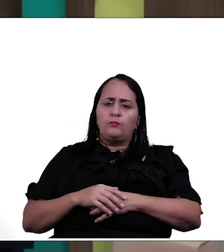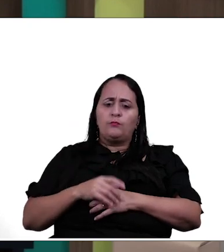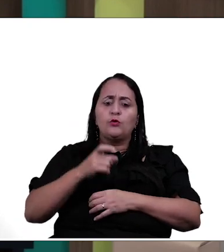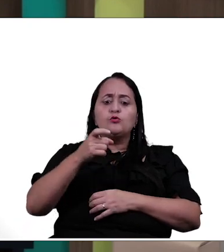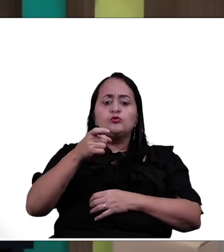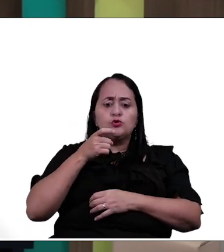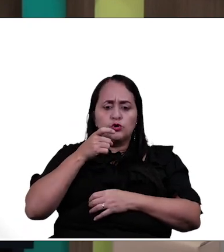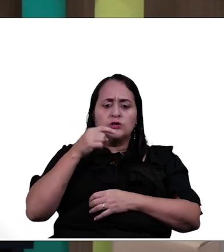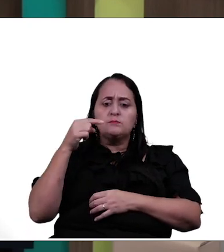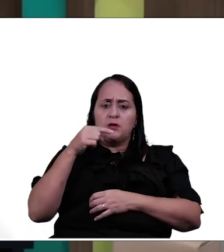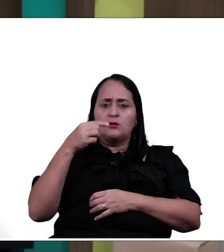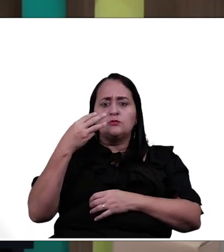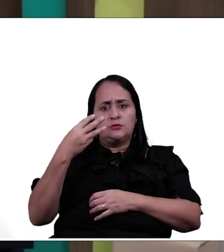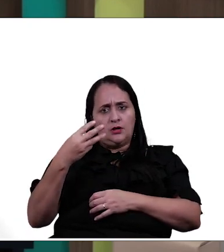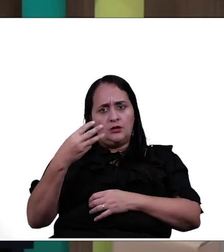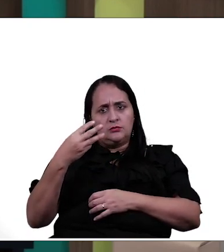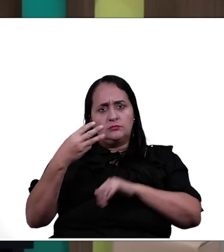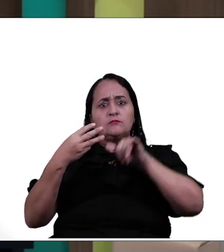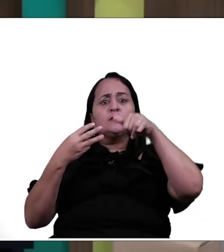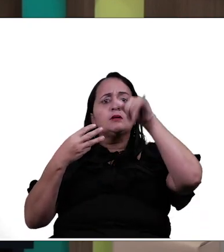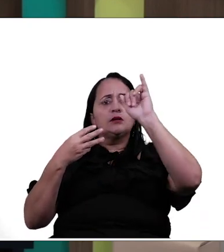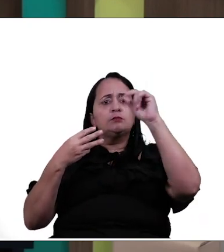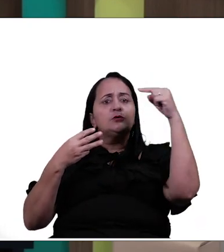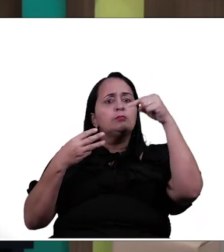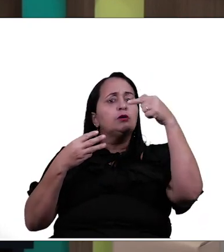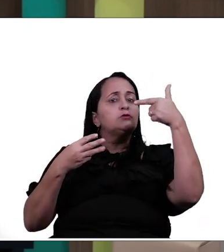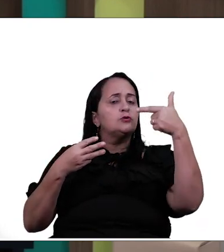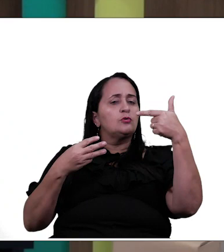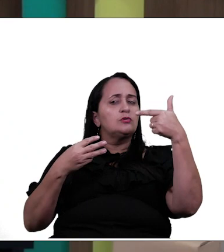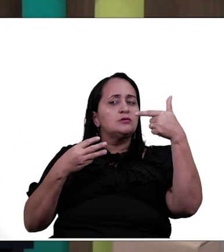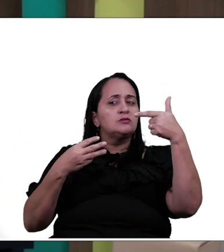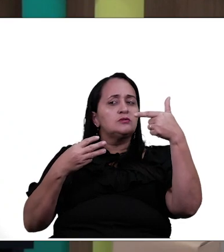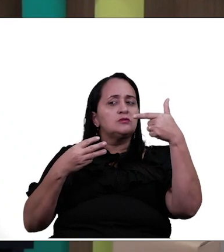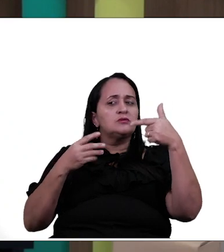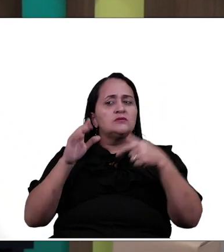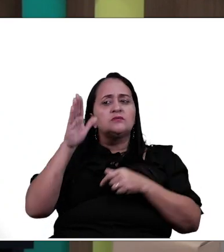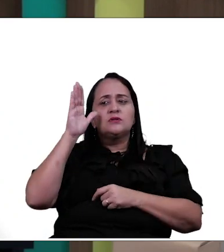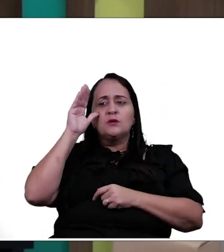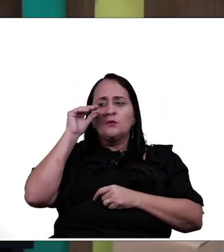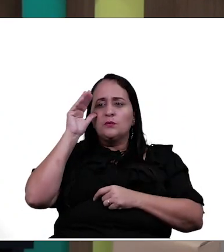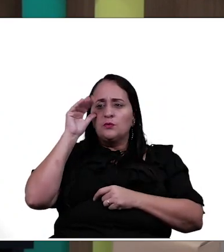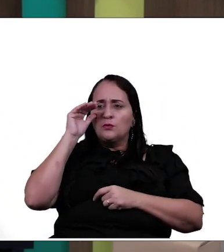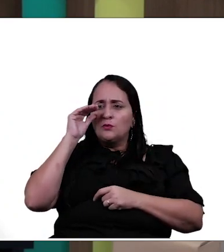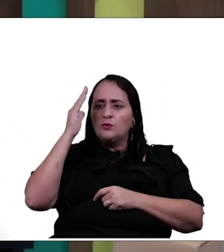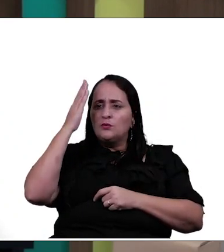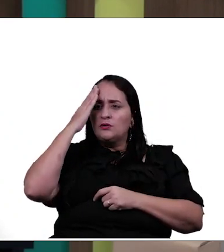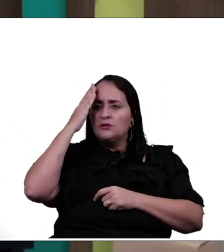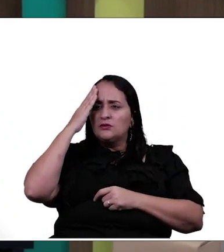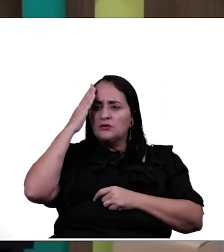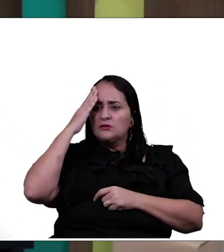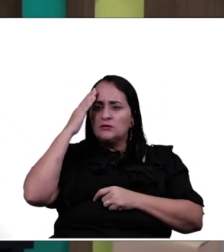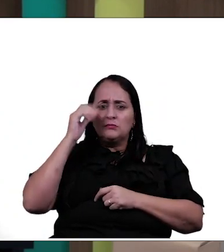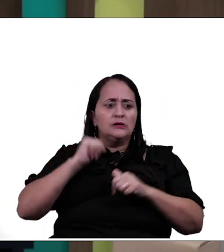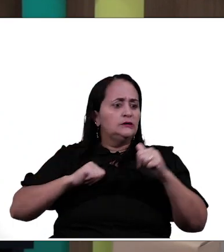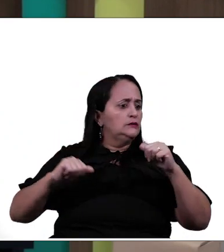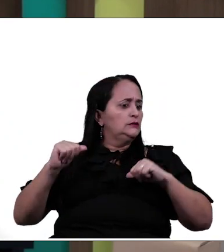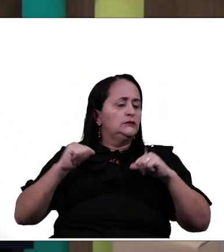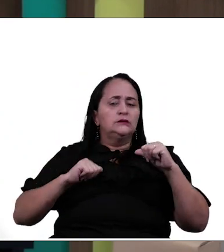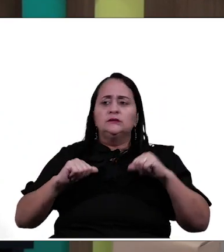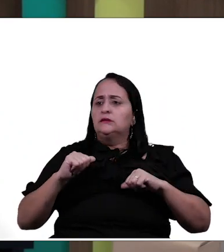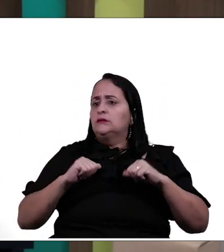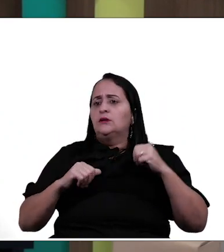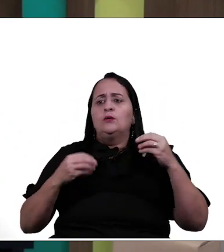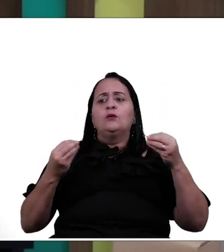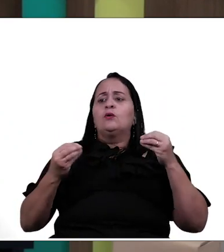antiperíodo. Perfeito. Como calcular a fração que gerou essa dízima? Quem é o